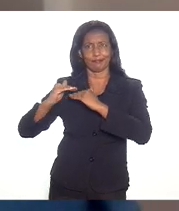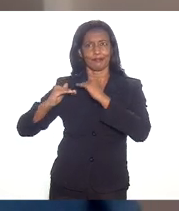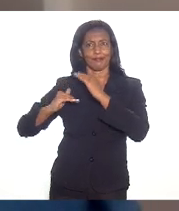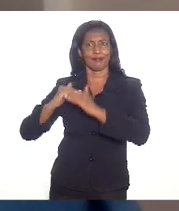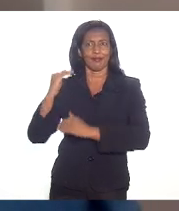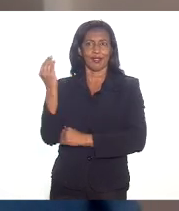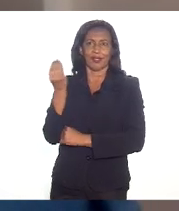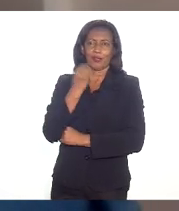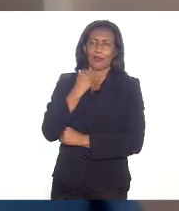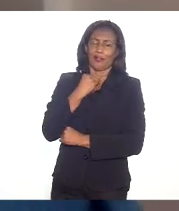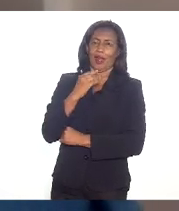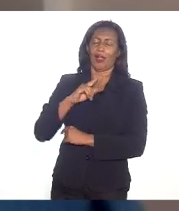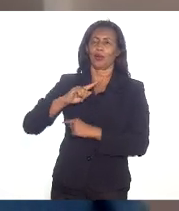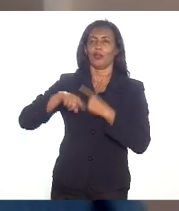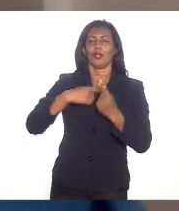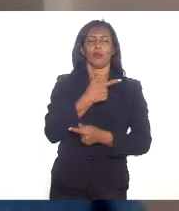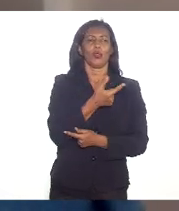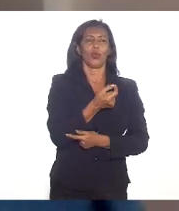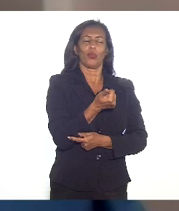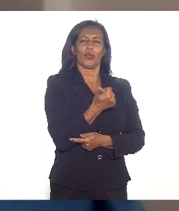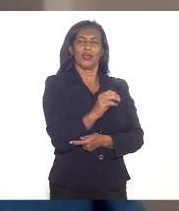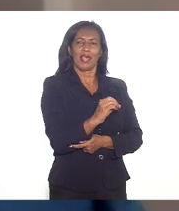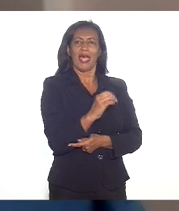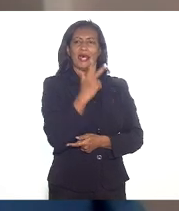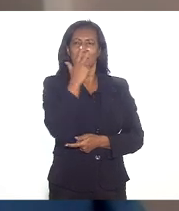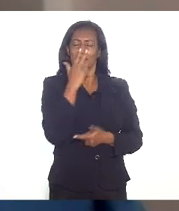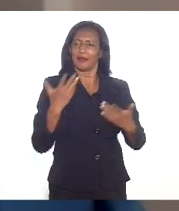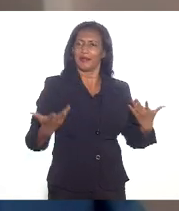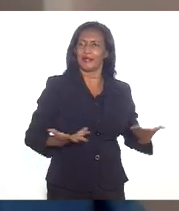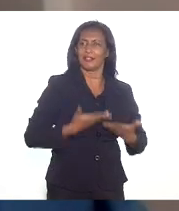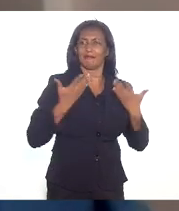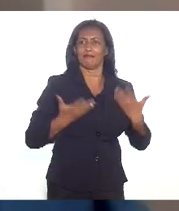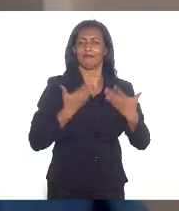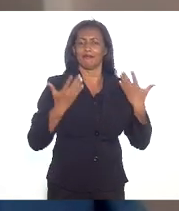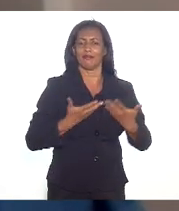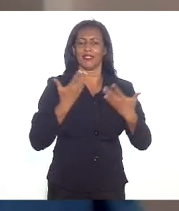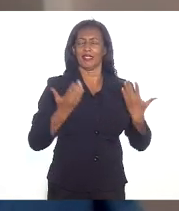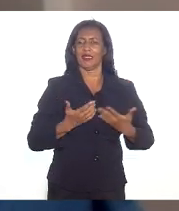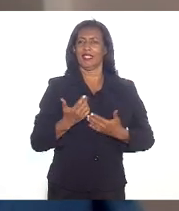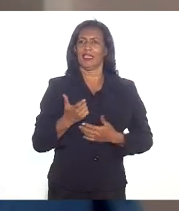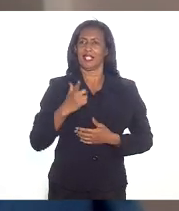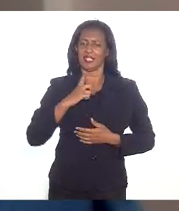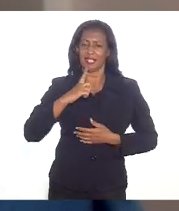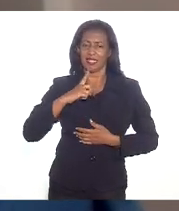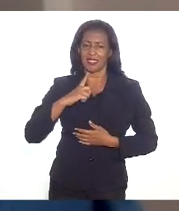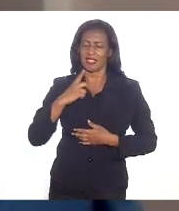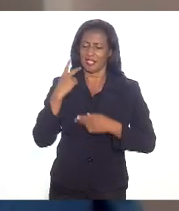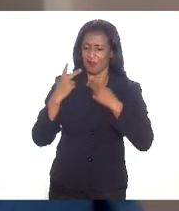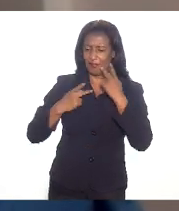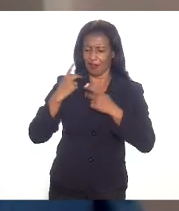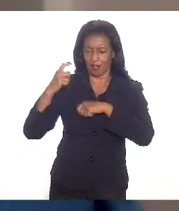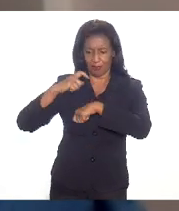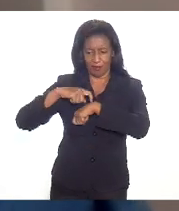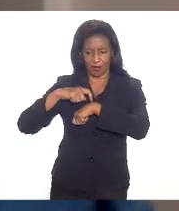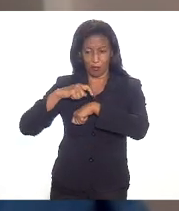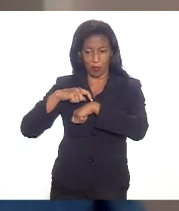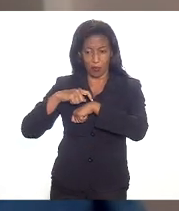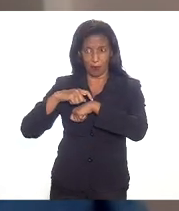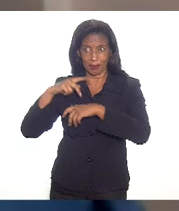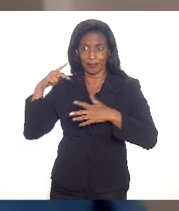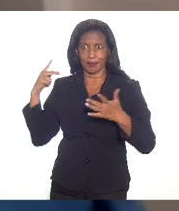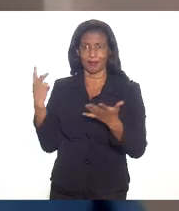nos anos 2010, muito otimismo, né, foi lançado um livro chamado A Hora da Virada, se falava em um momento mágico,